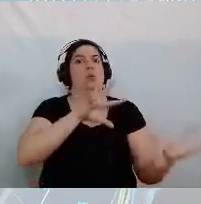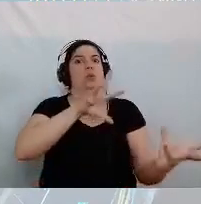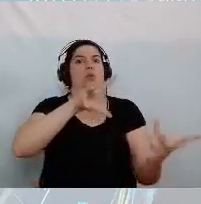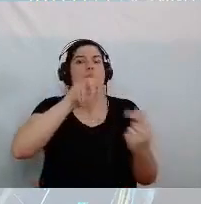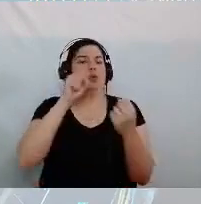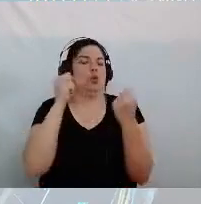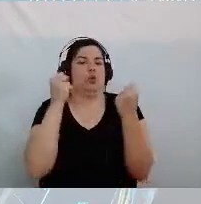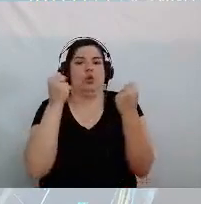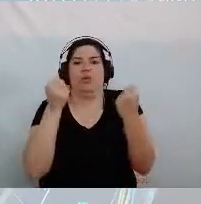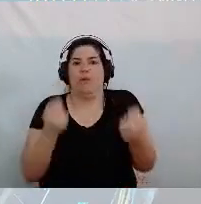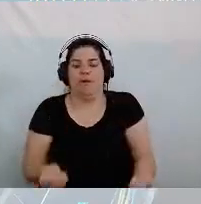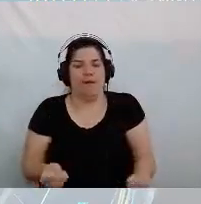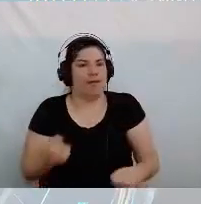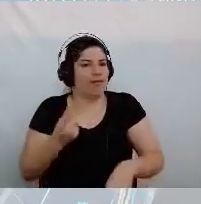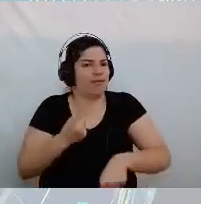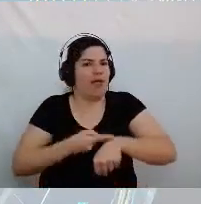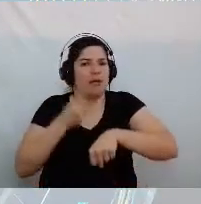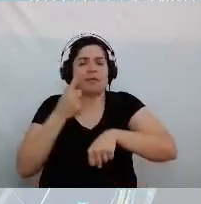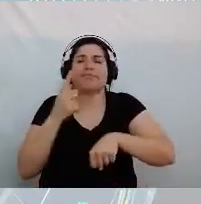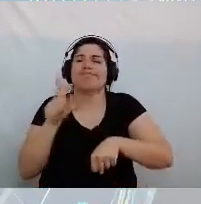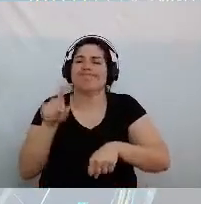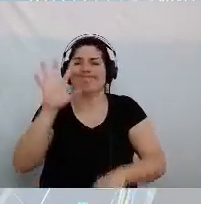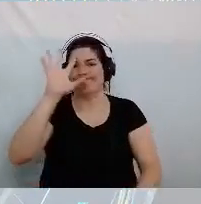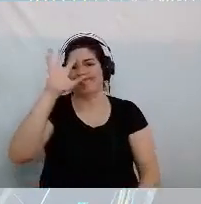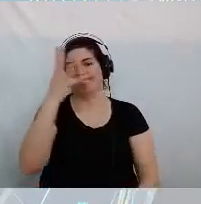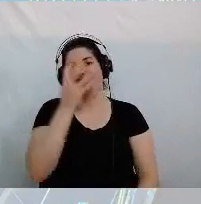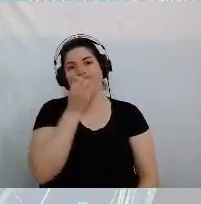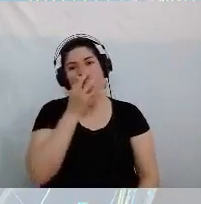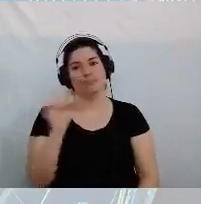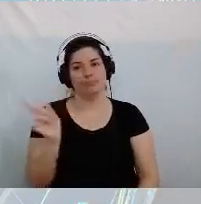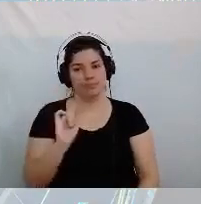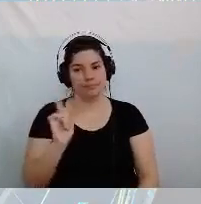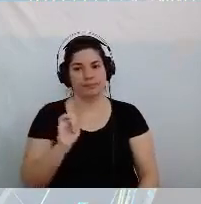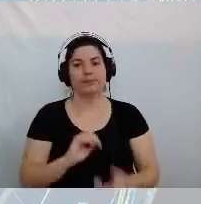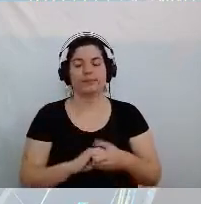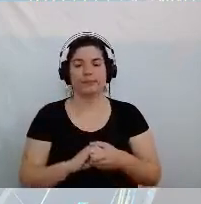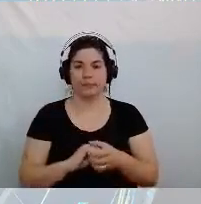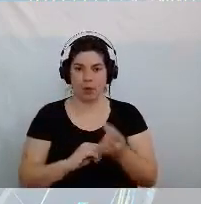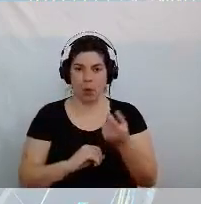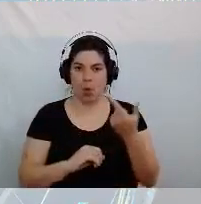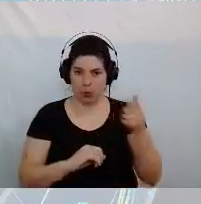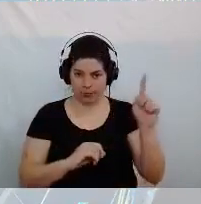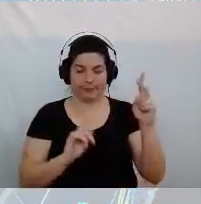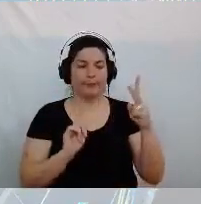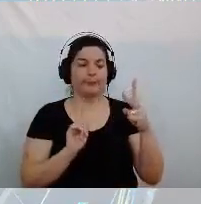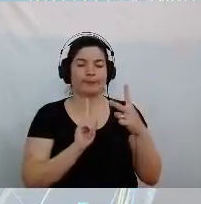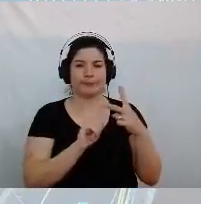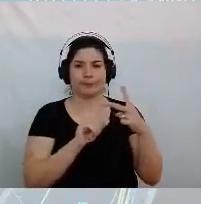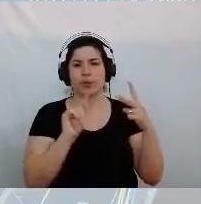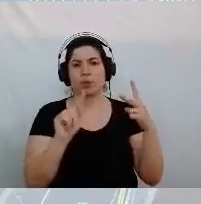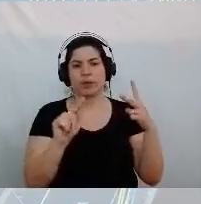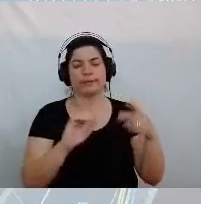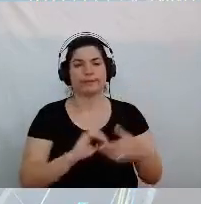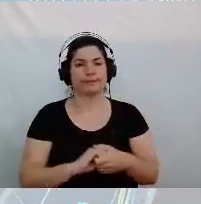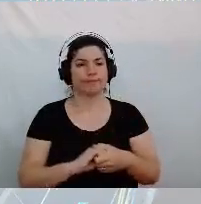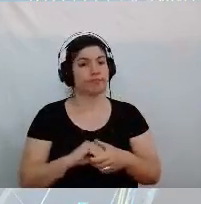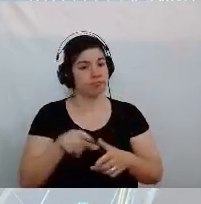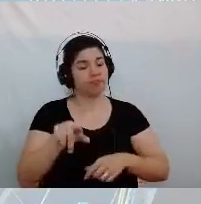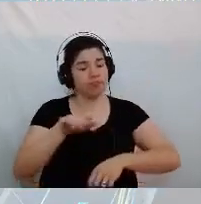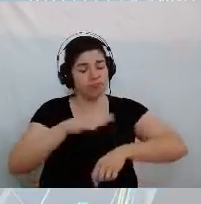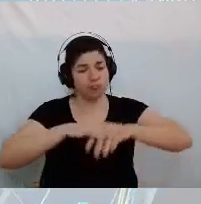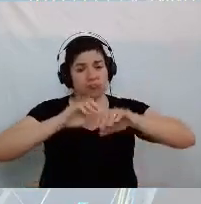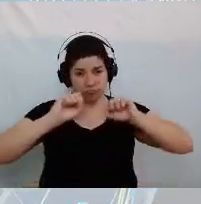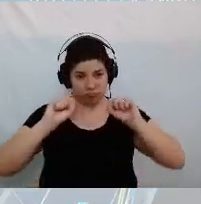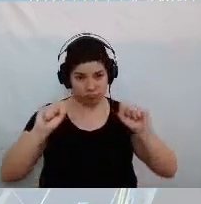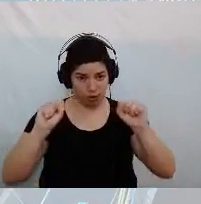o tempo não parece ser uma solução viável certo segunda possibilidade a segunda Possibilidade é cara você pode eventualmente